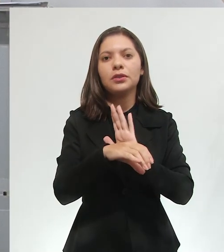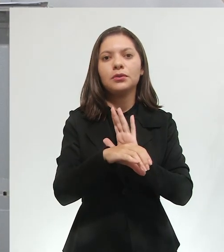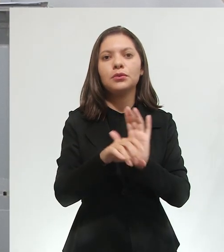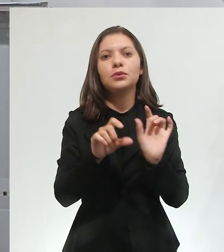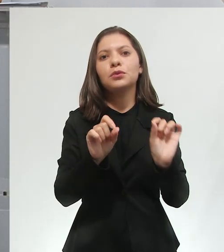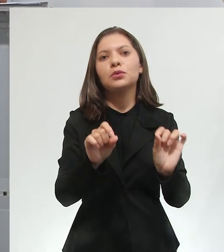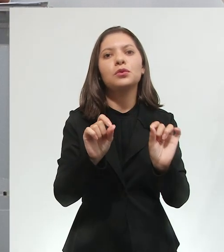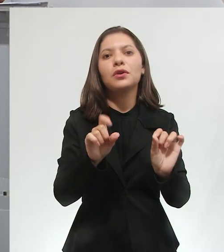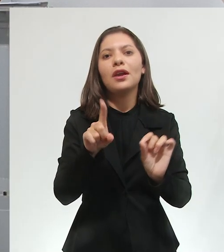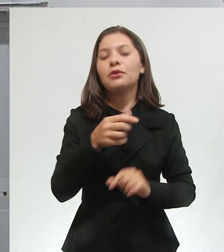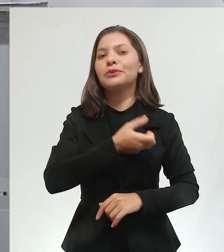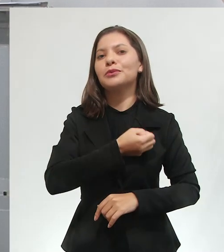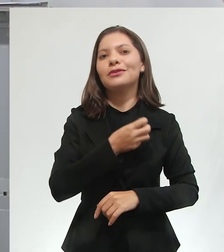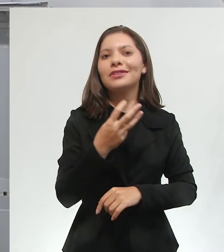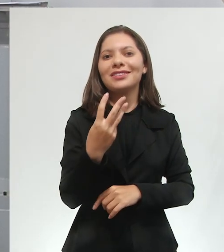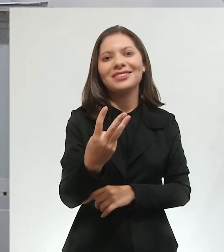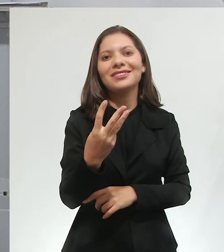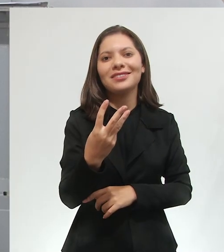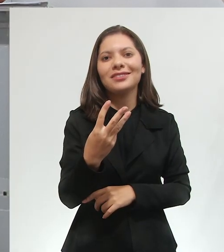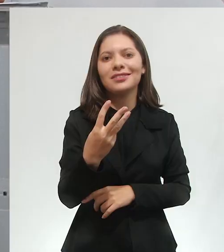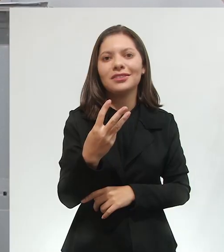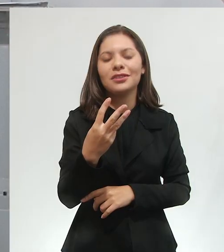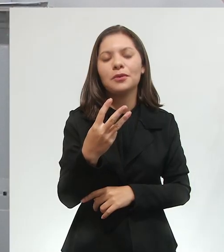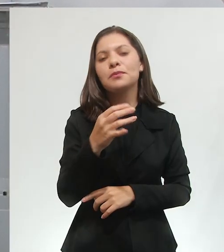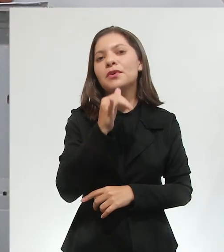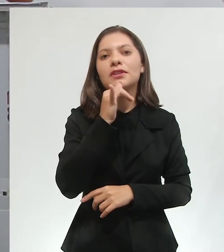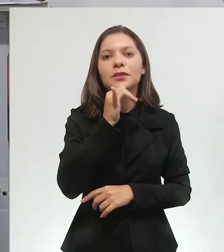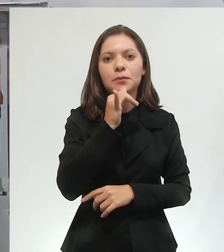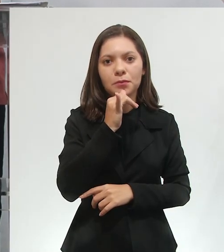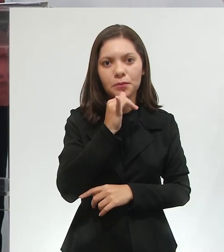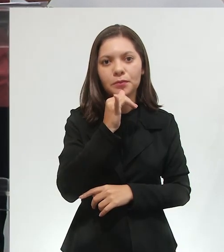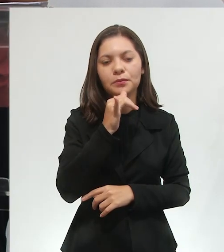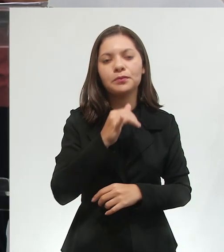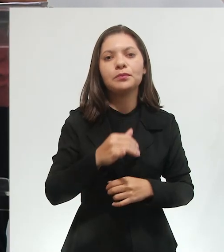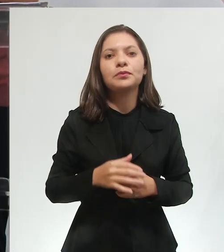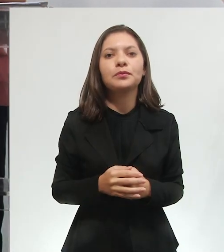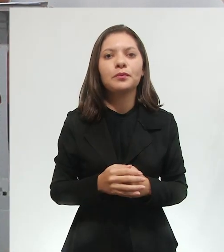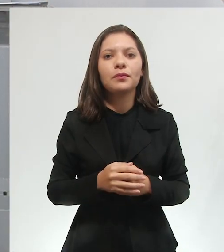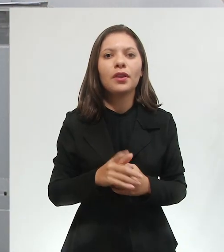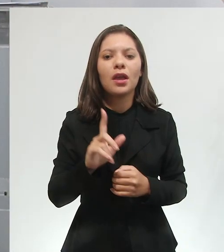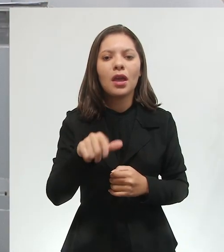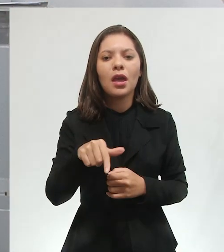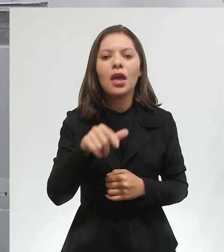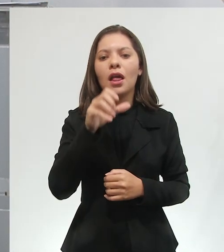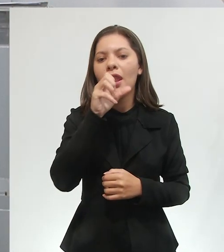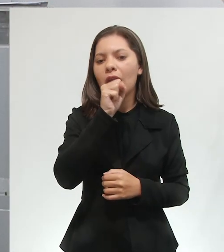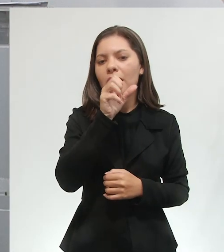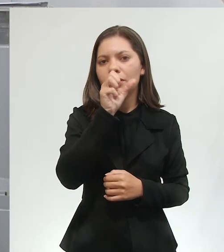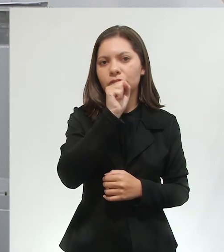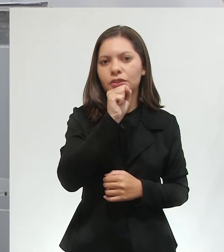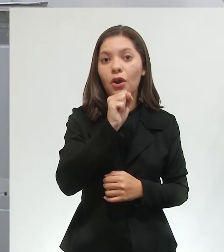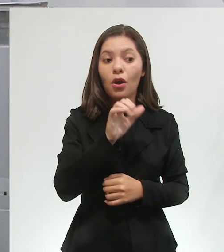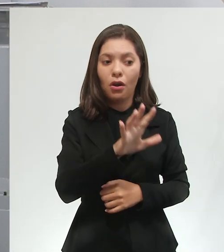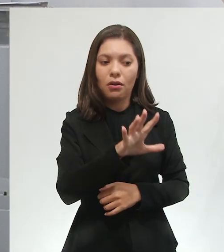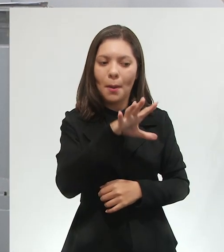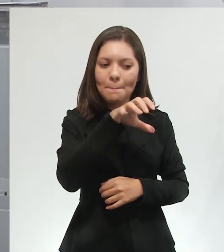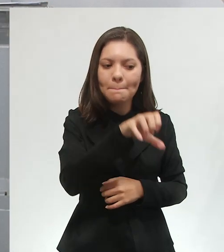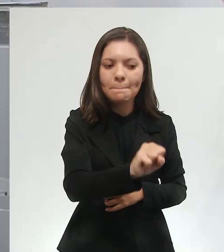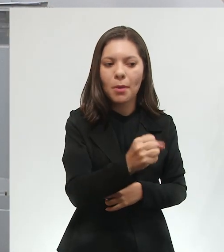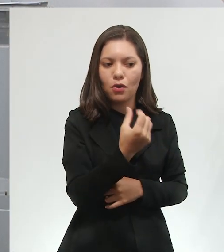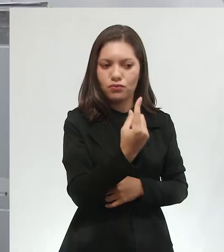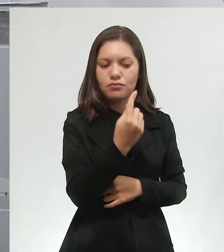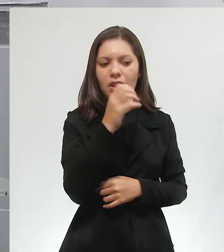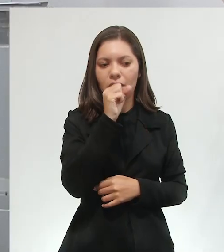número 3. Então, vamos dar um exemplo desse outro. Laranja. Então, eu peguei uma laranja, uma